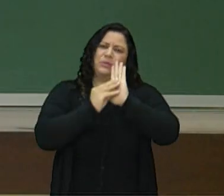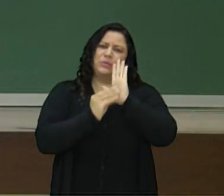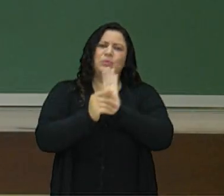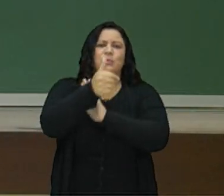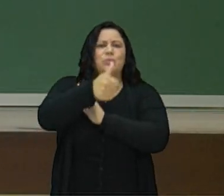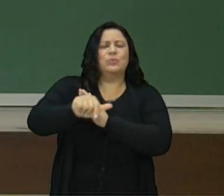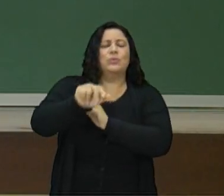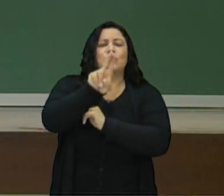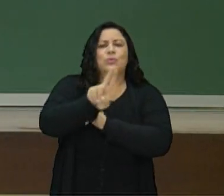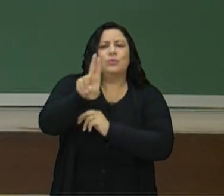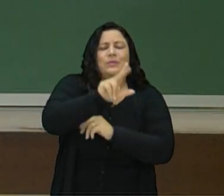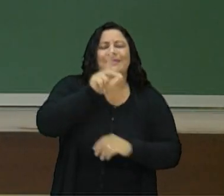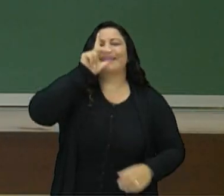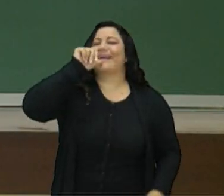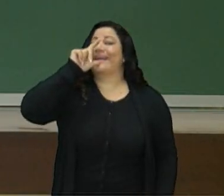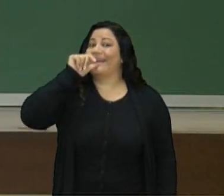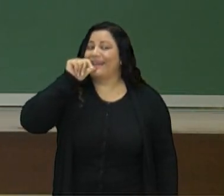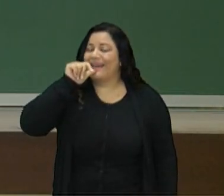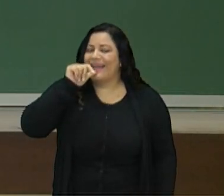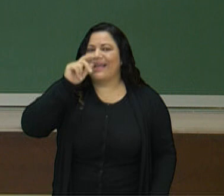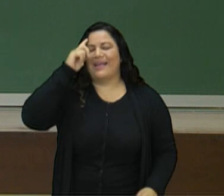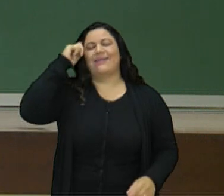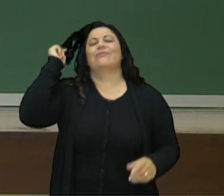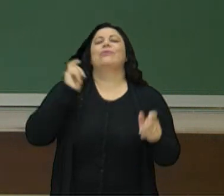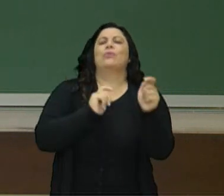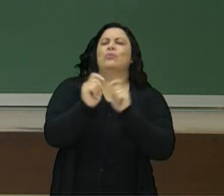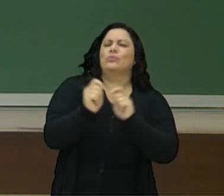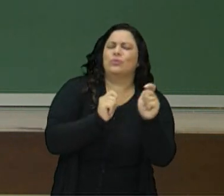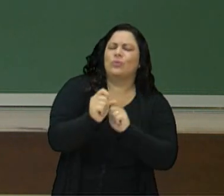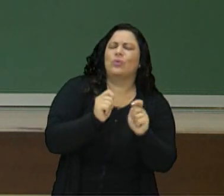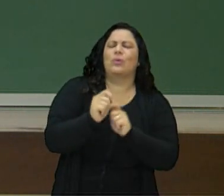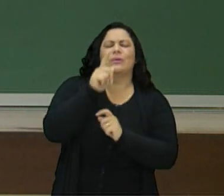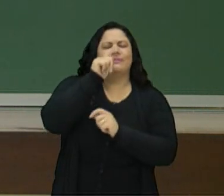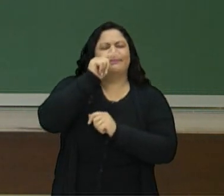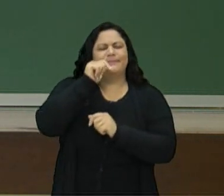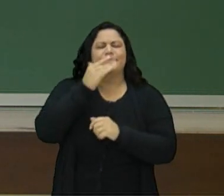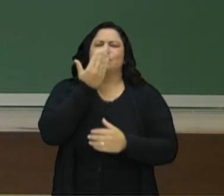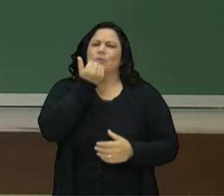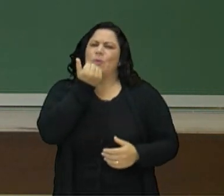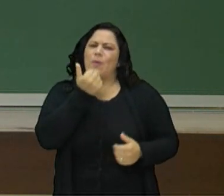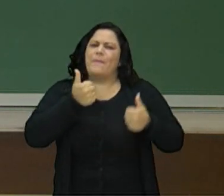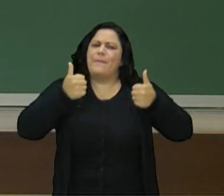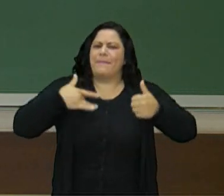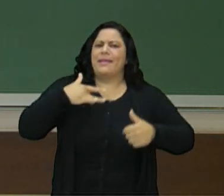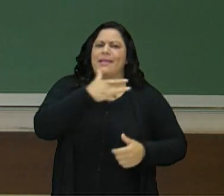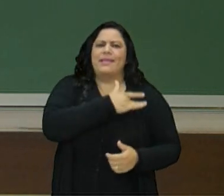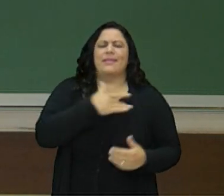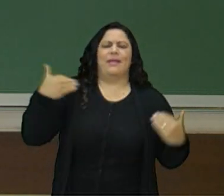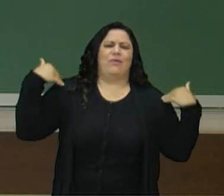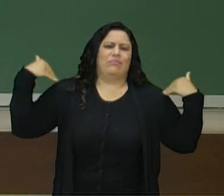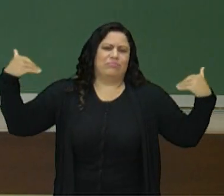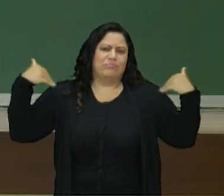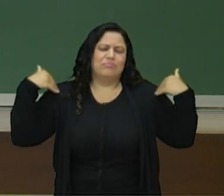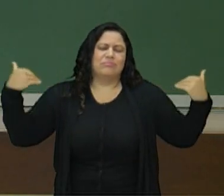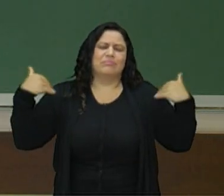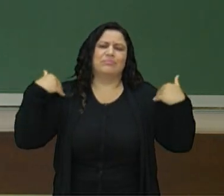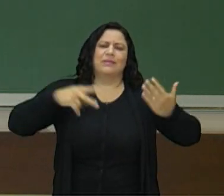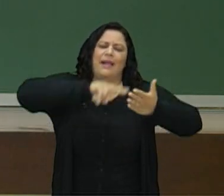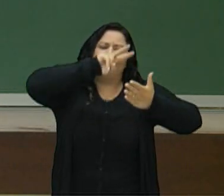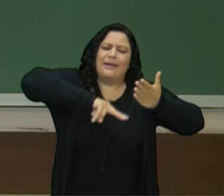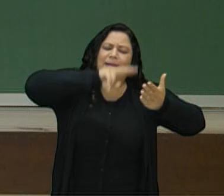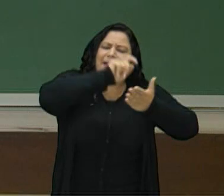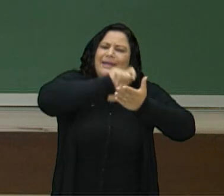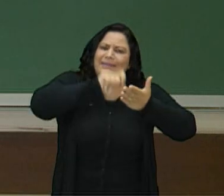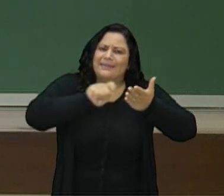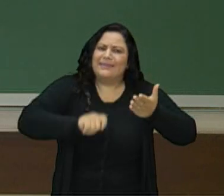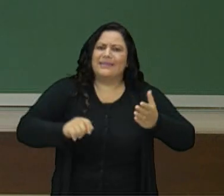Usarem água com sabedoria. E o quê? Tome água, se alimente bem, faça atividade em casa, leia, escreva, desenhe, faça um bolo